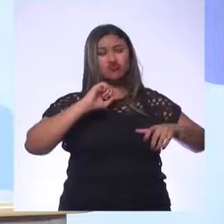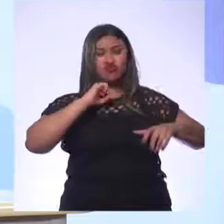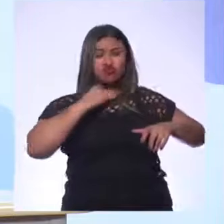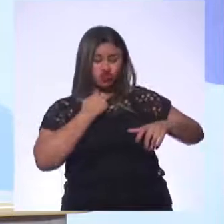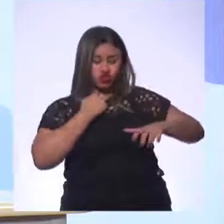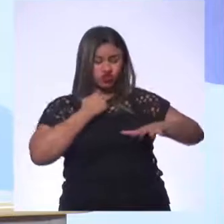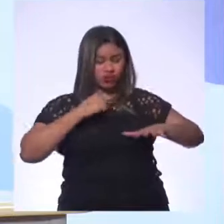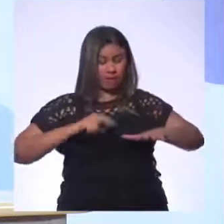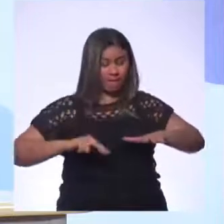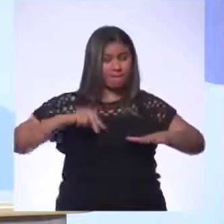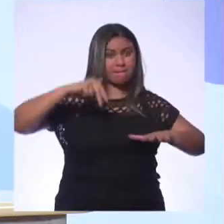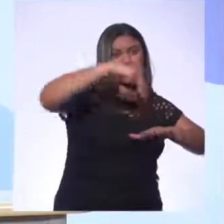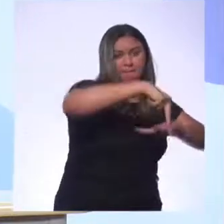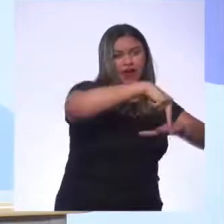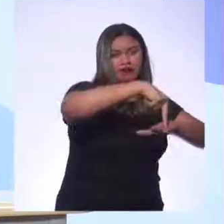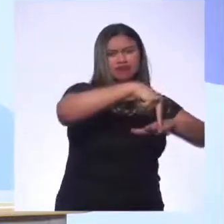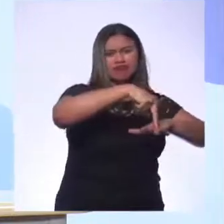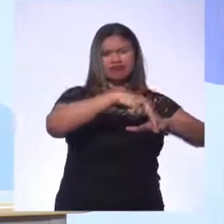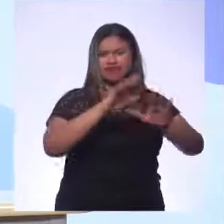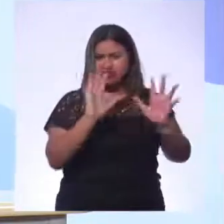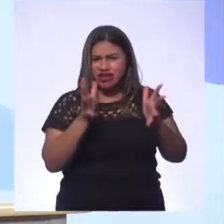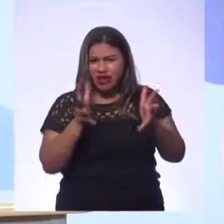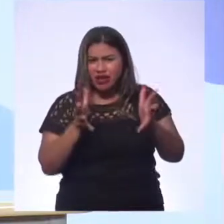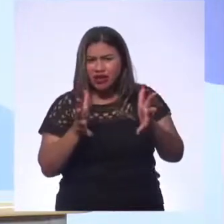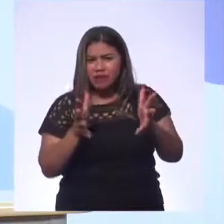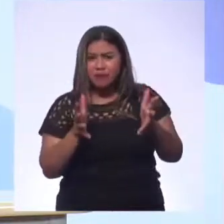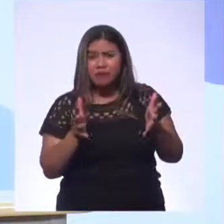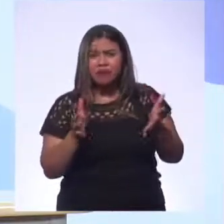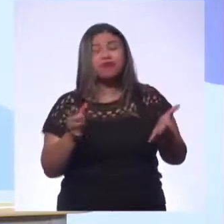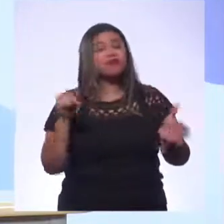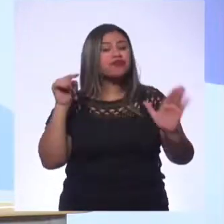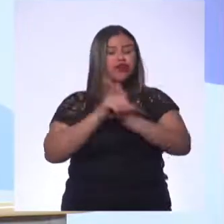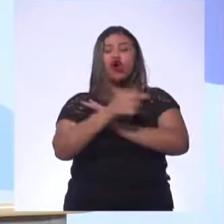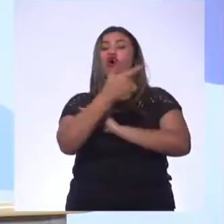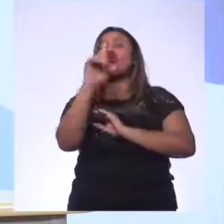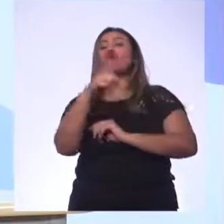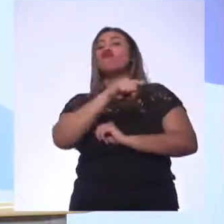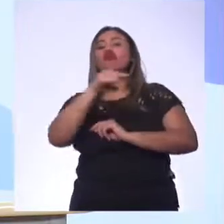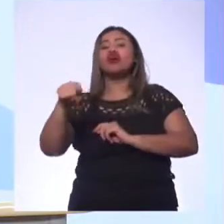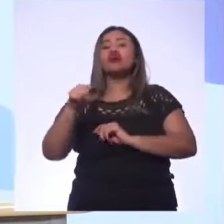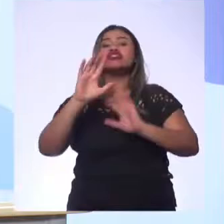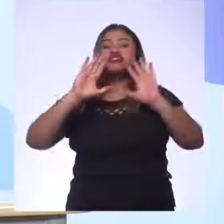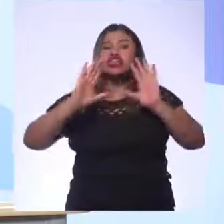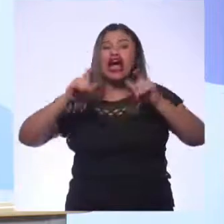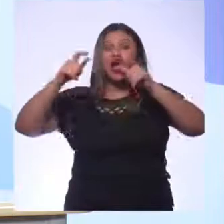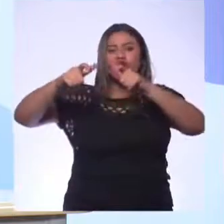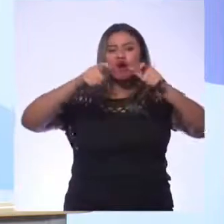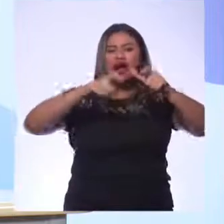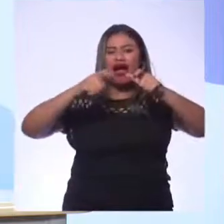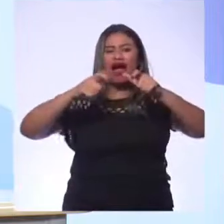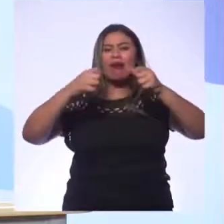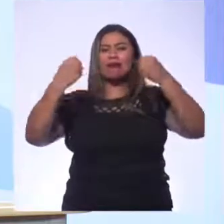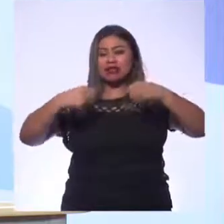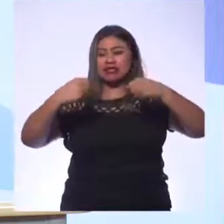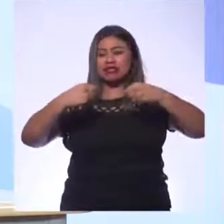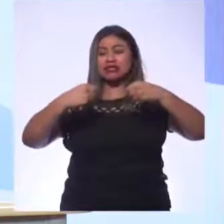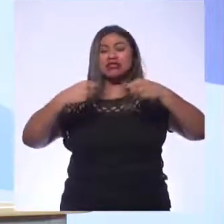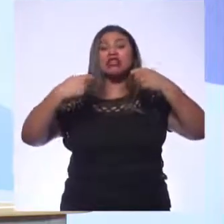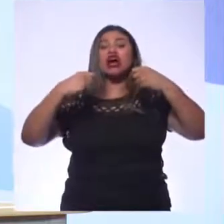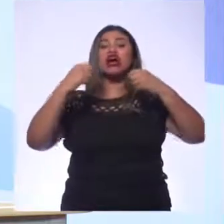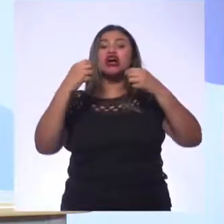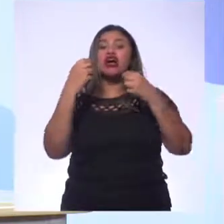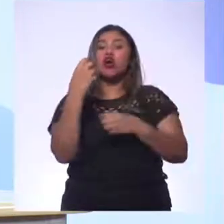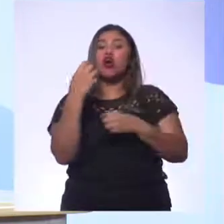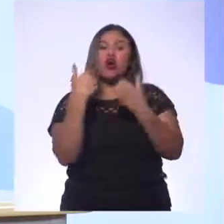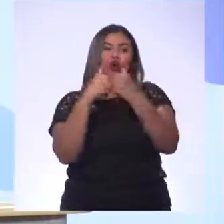chegar na casa de alguém? Você já foi em algum lugar em que você precisa pegar 5 transportes públicos para você chegar no centro da